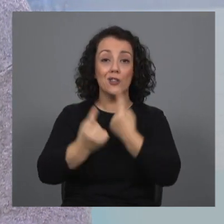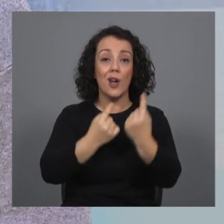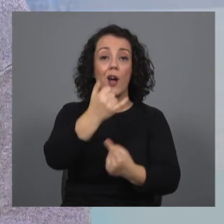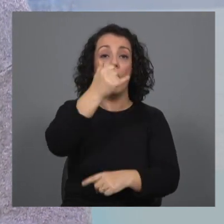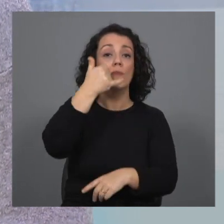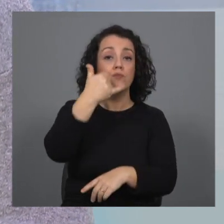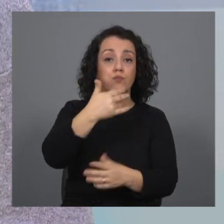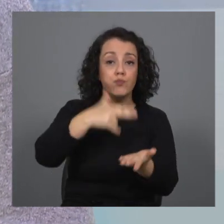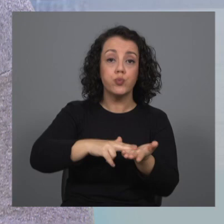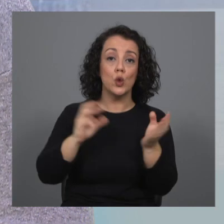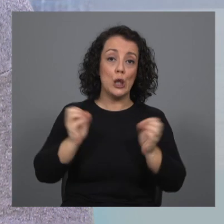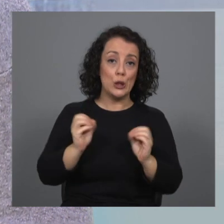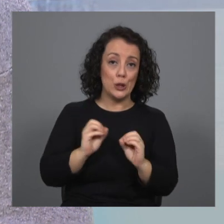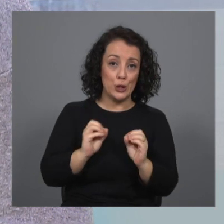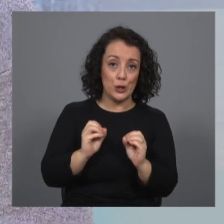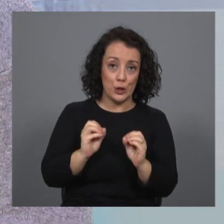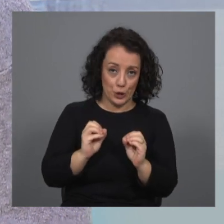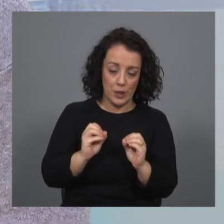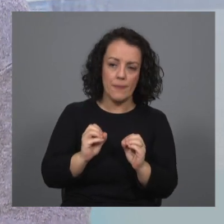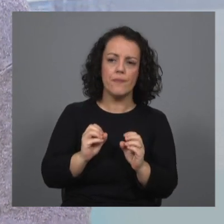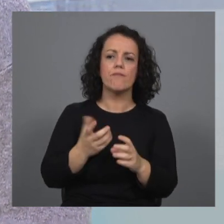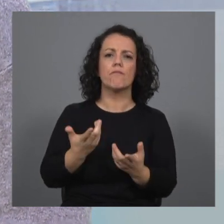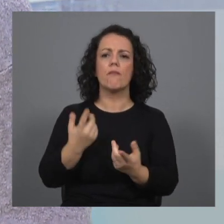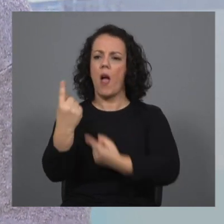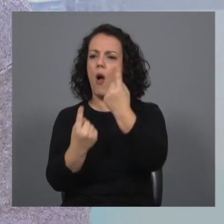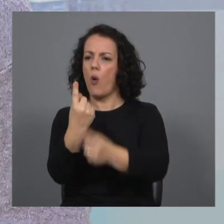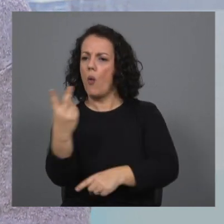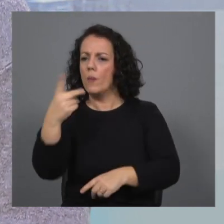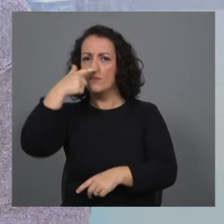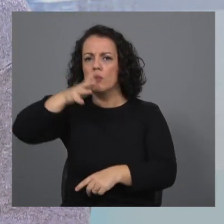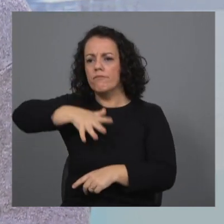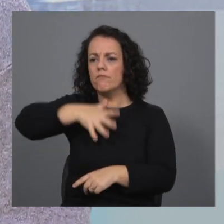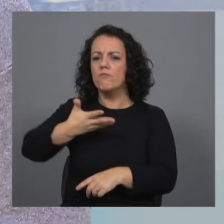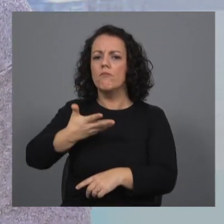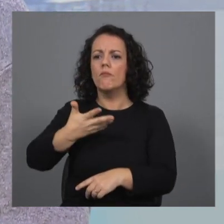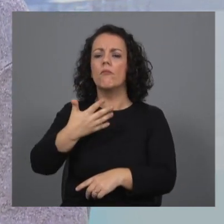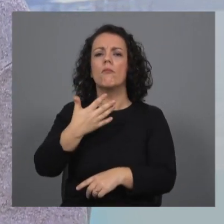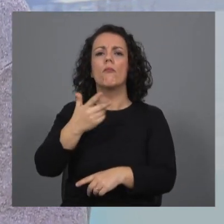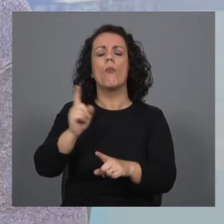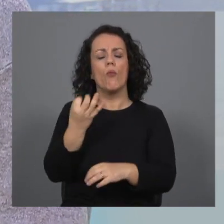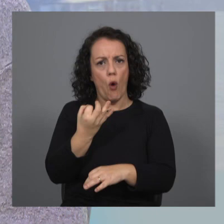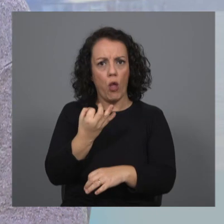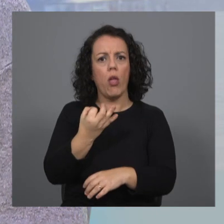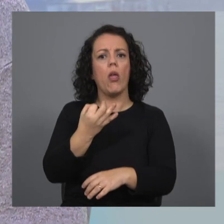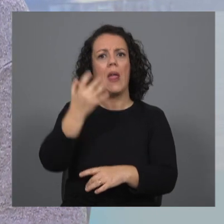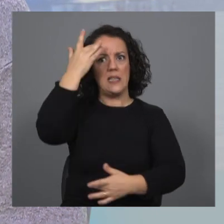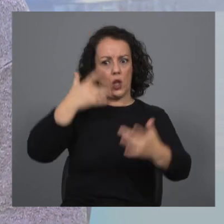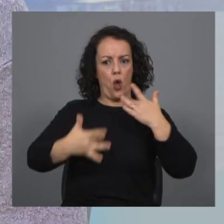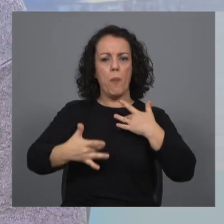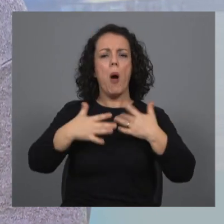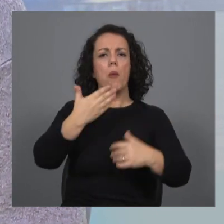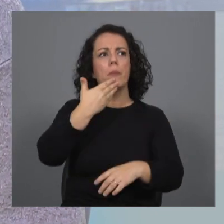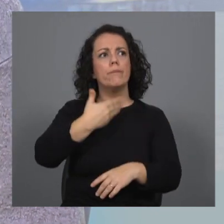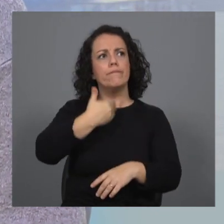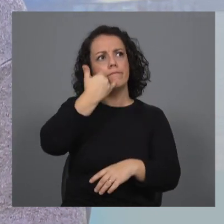acontecer e, portanto, temos relatos de pessoas a quem nunca chegou a ser pedido o teste, apesar de terem sintomas, com